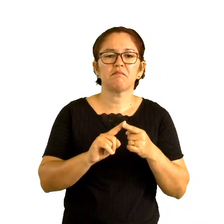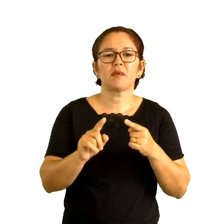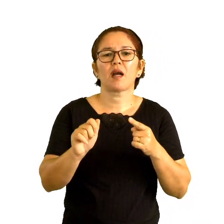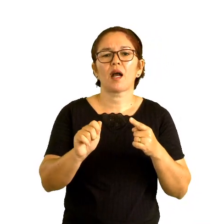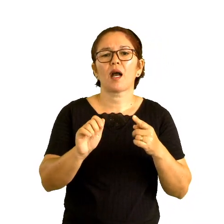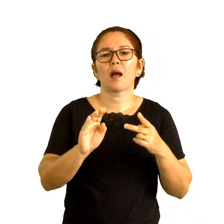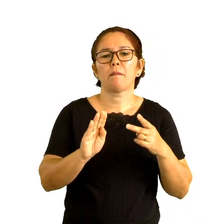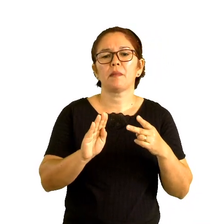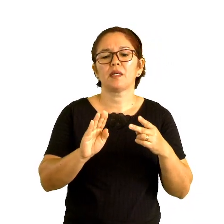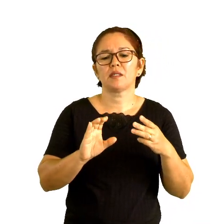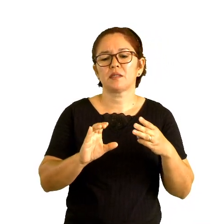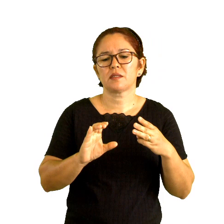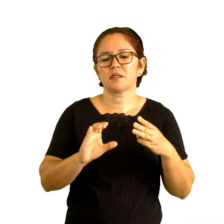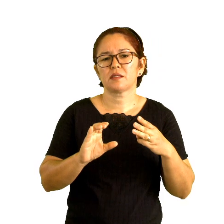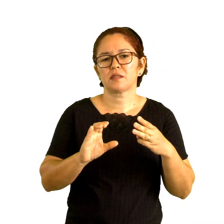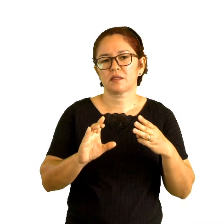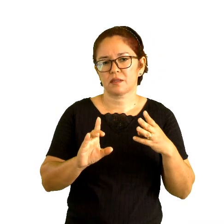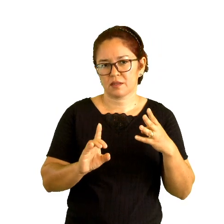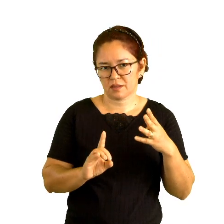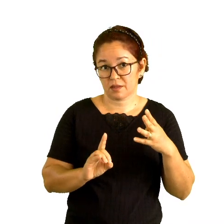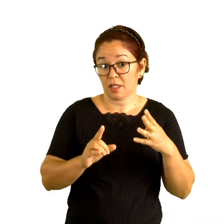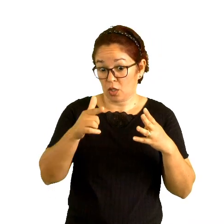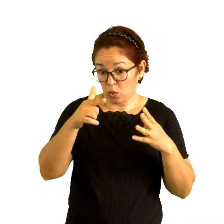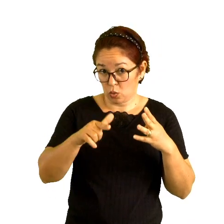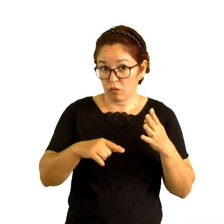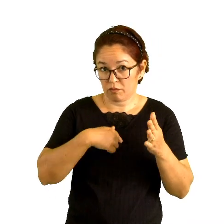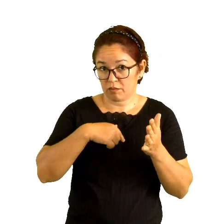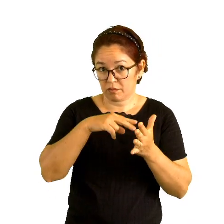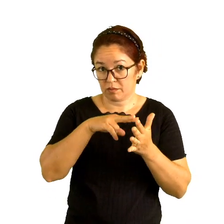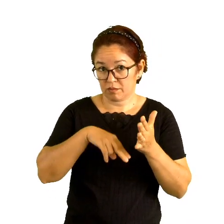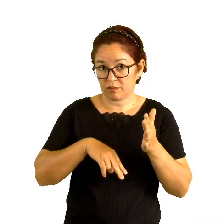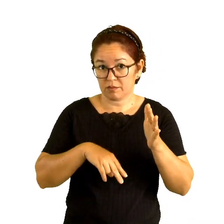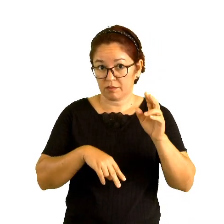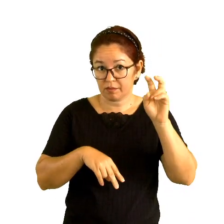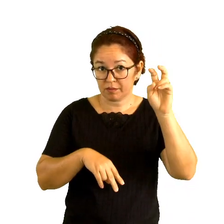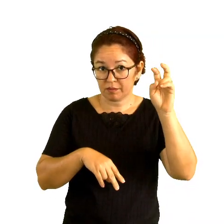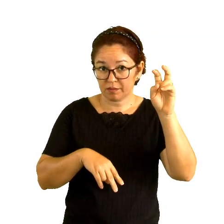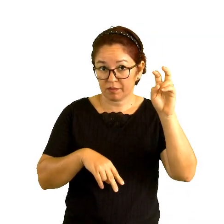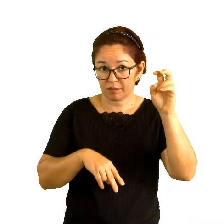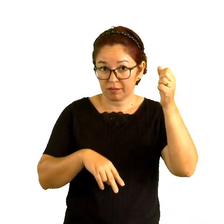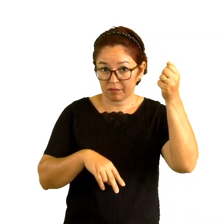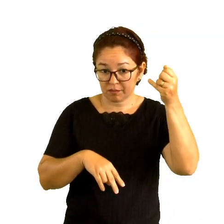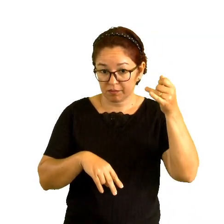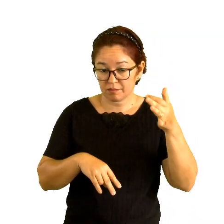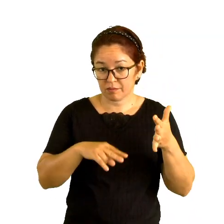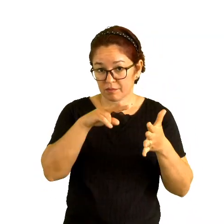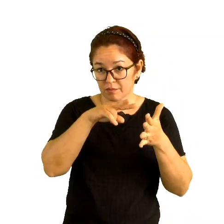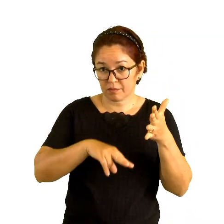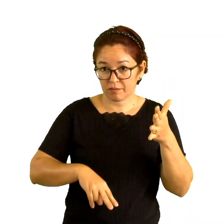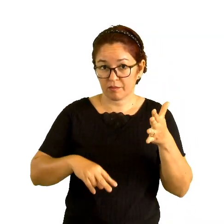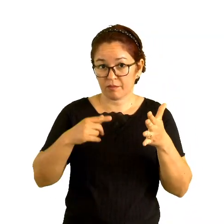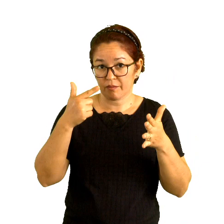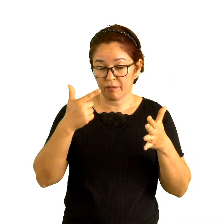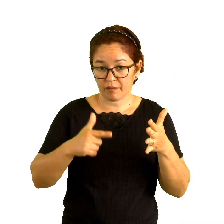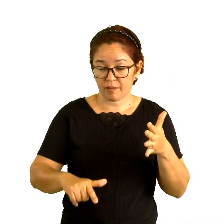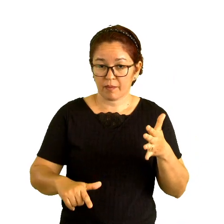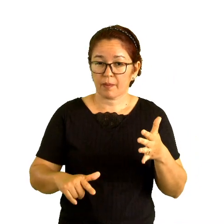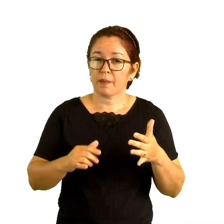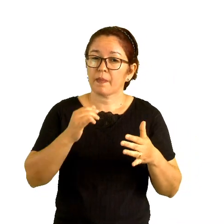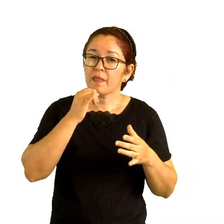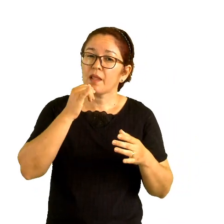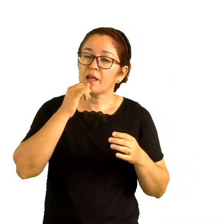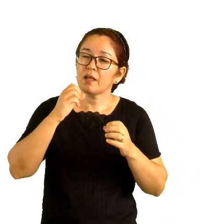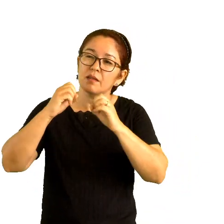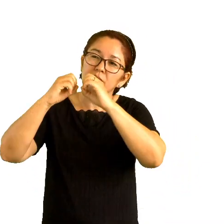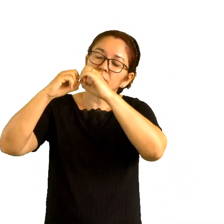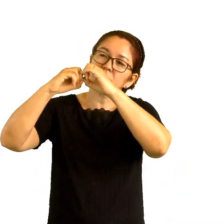novo a questão 5, está muito fácil. Em um conto de fada clássico,